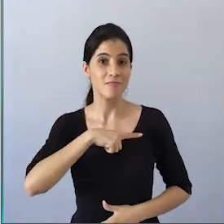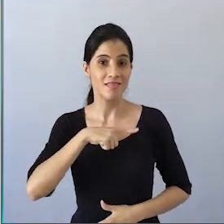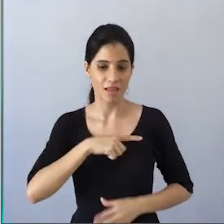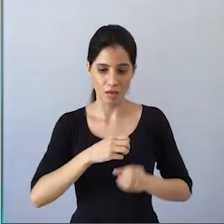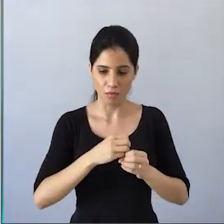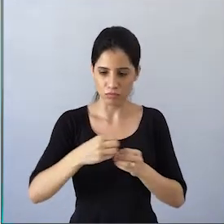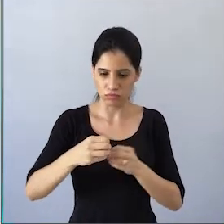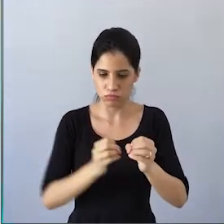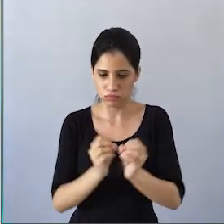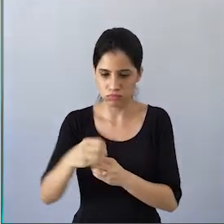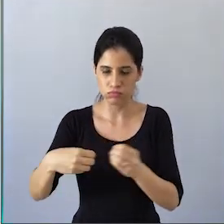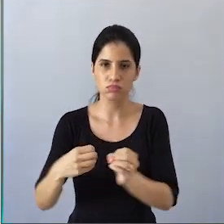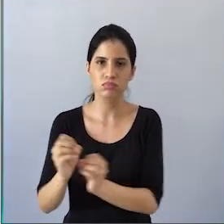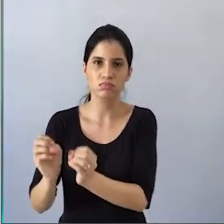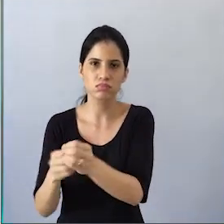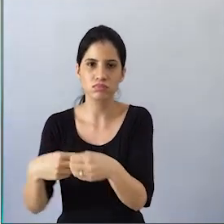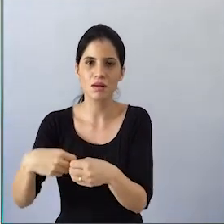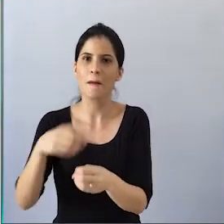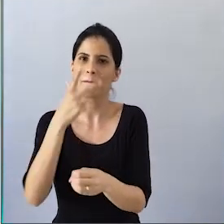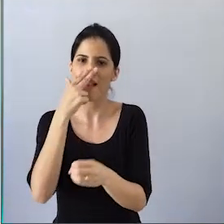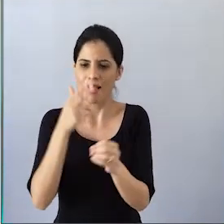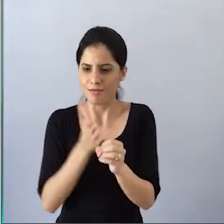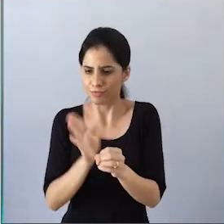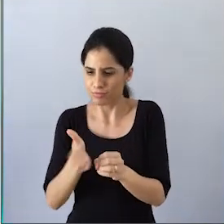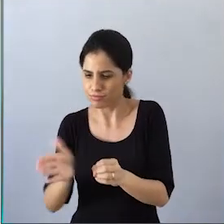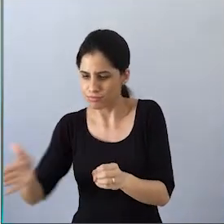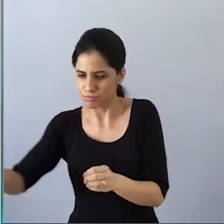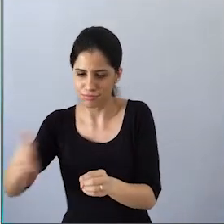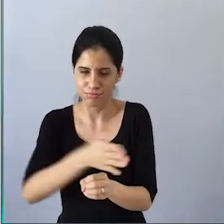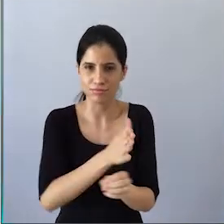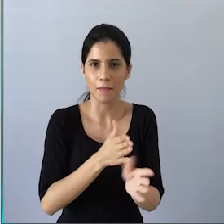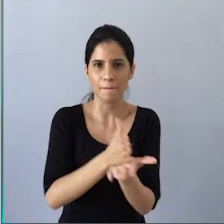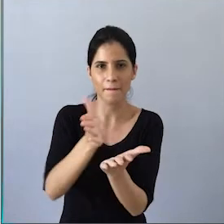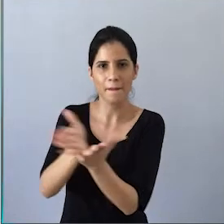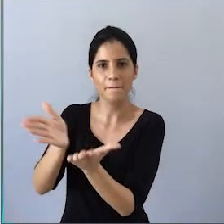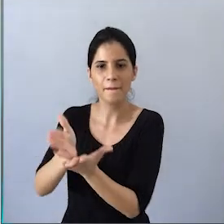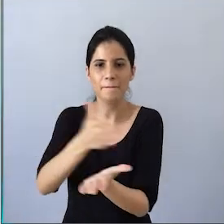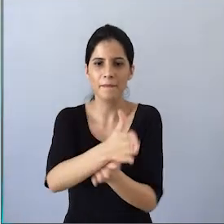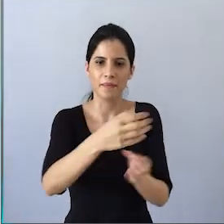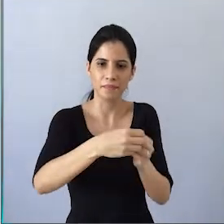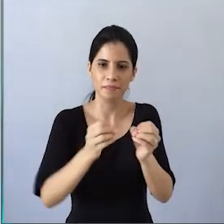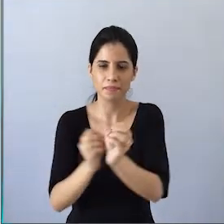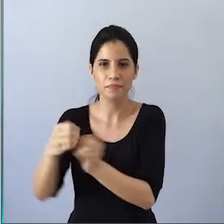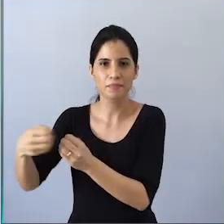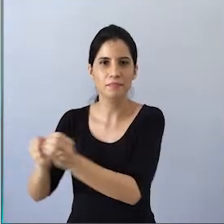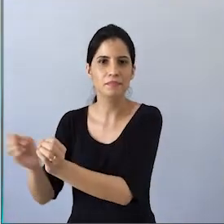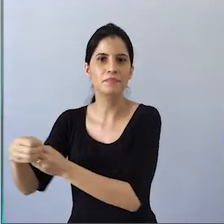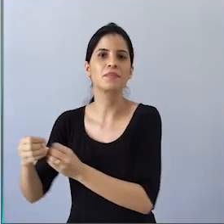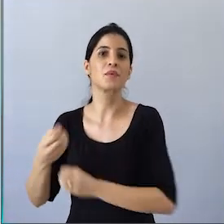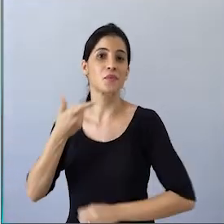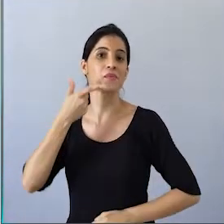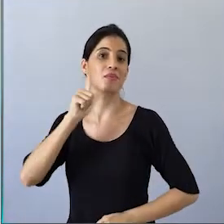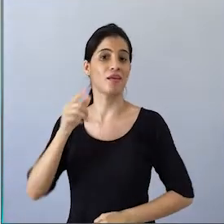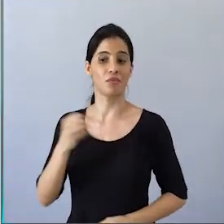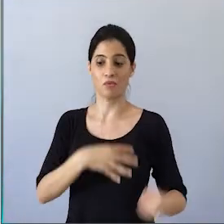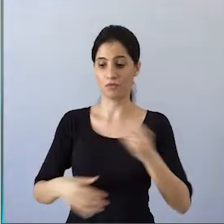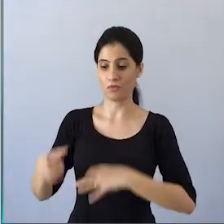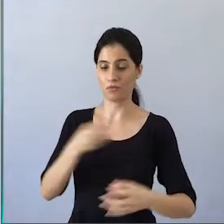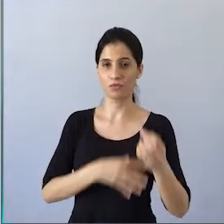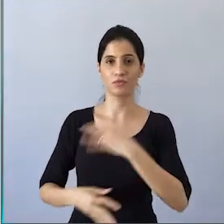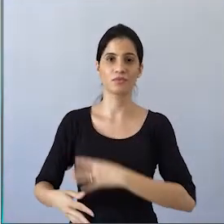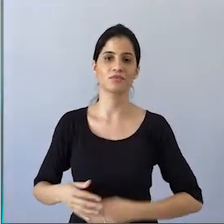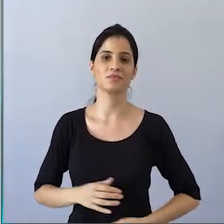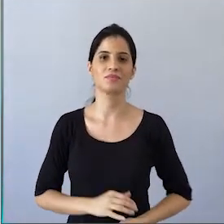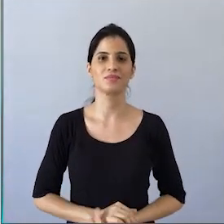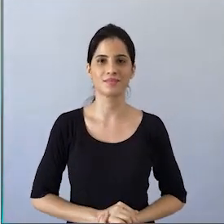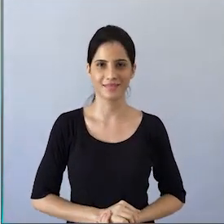constante multiplicação, renovação, de modo a manter-se a integridade da camada, assim, cumprindo a sua função de